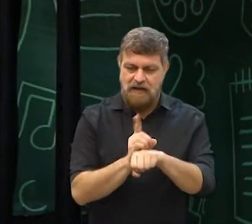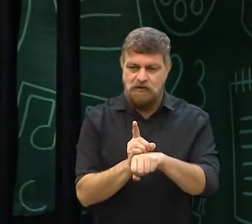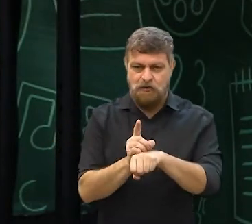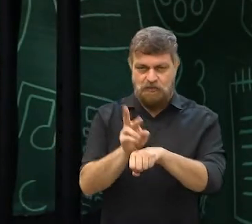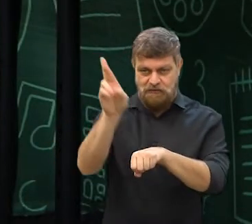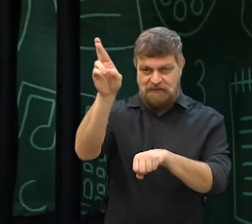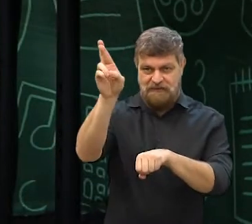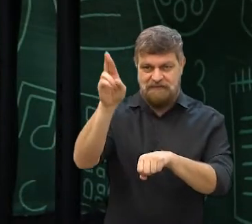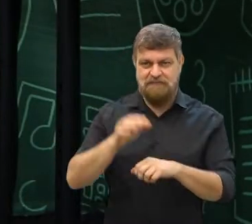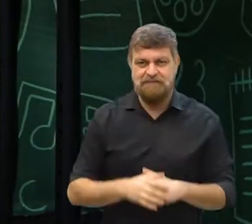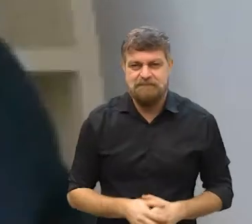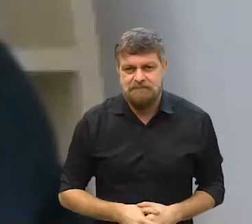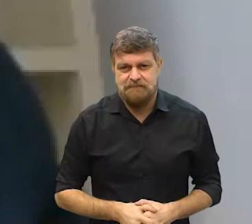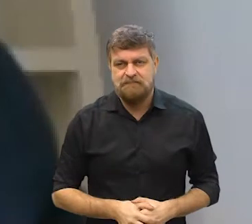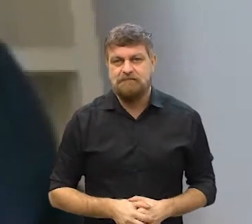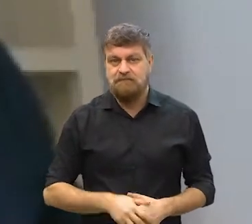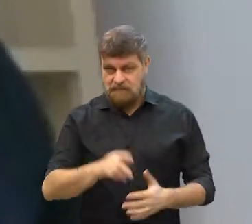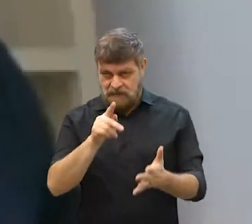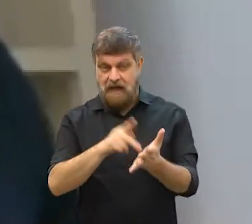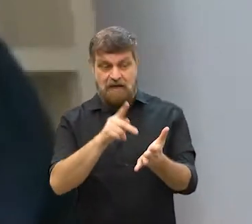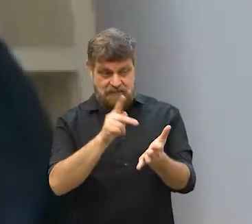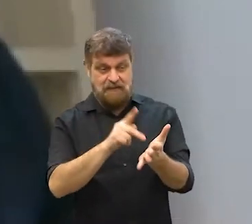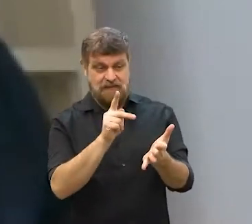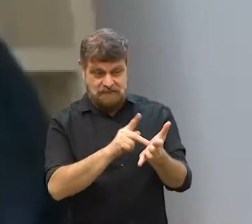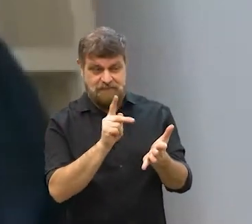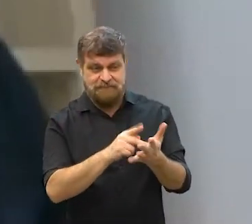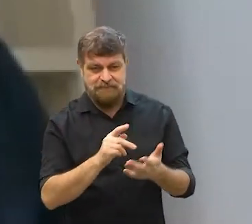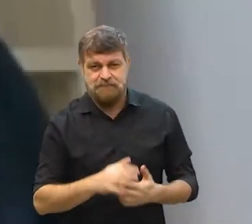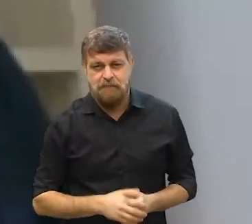né? É verdade.